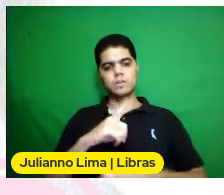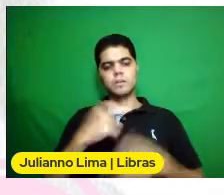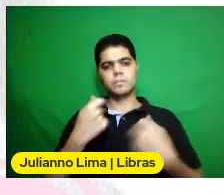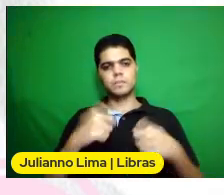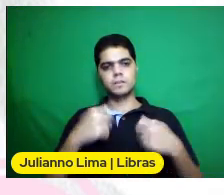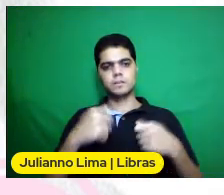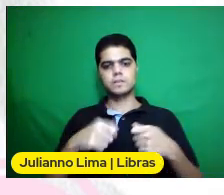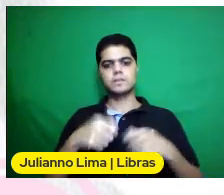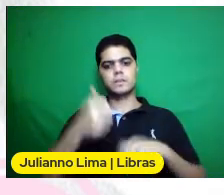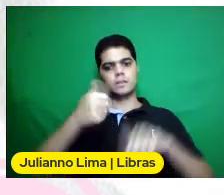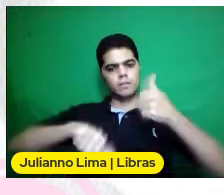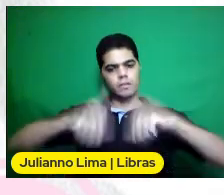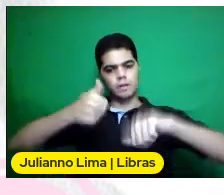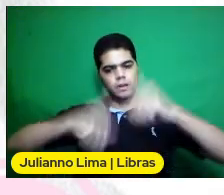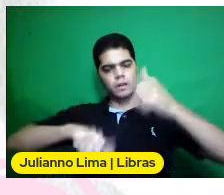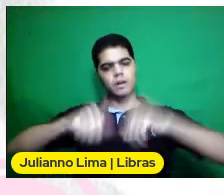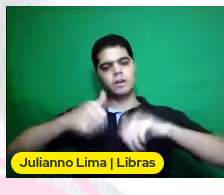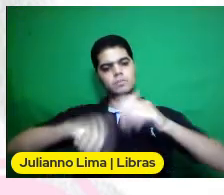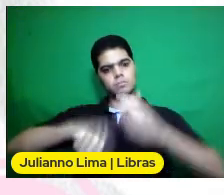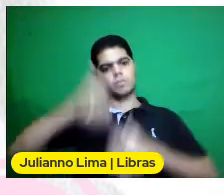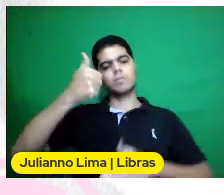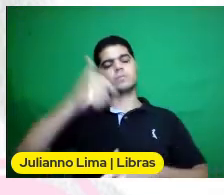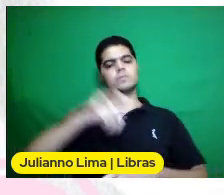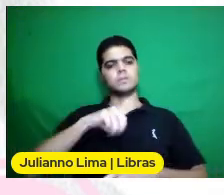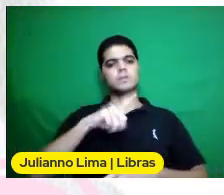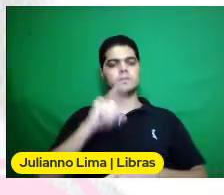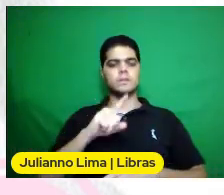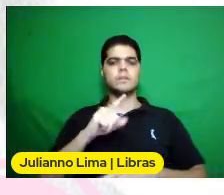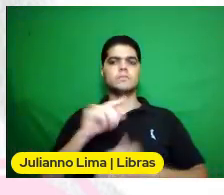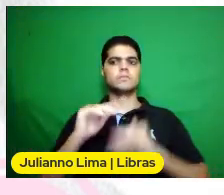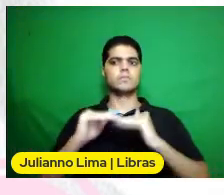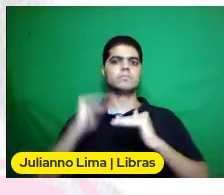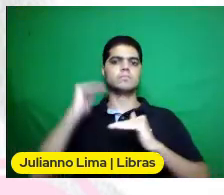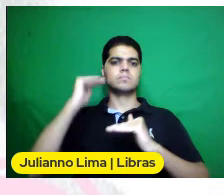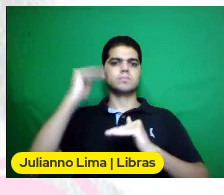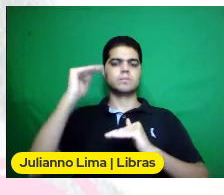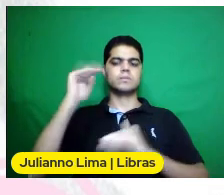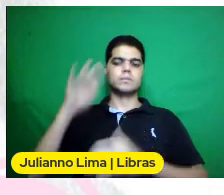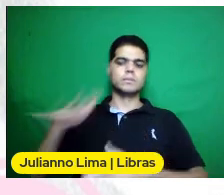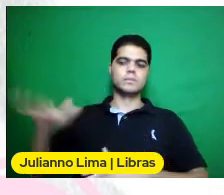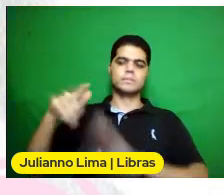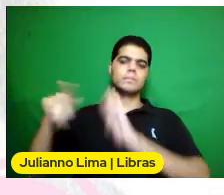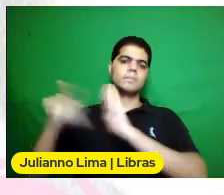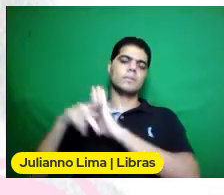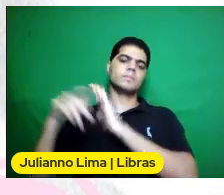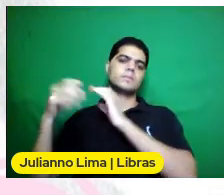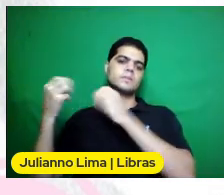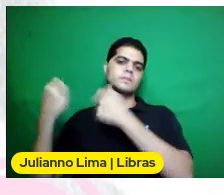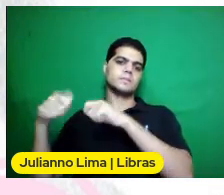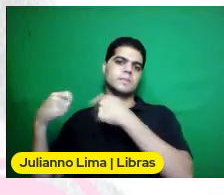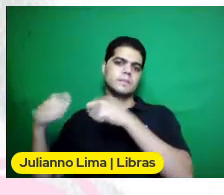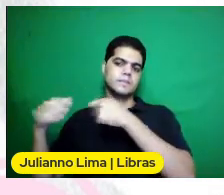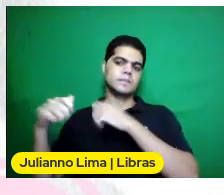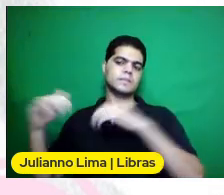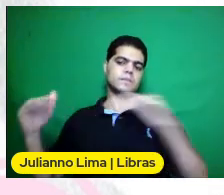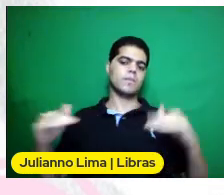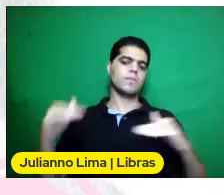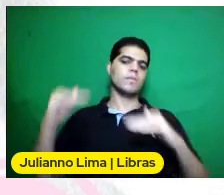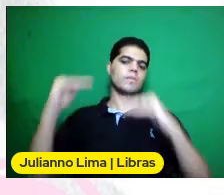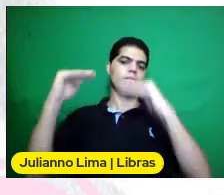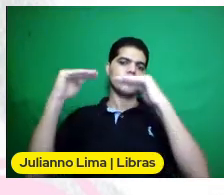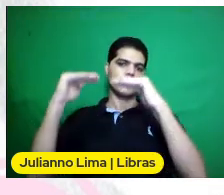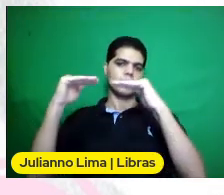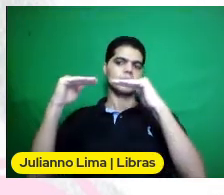avalizado, né? Então, assim, a gente precisa chegar ao nível que eles precisam, que a gente precisa para eles colocarem na